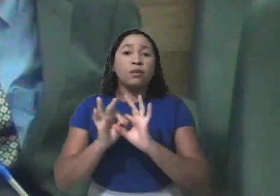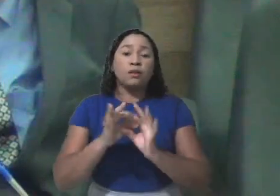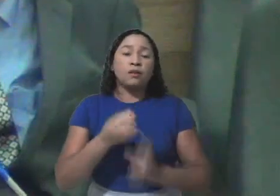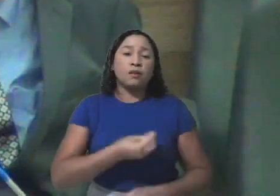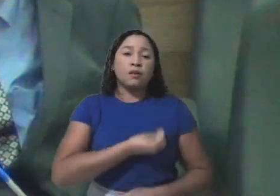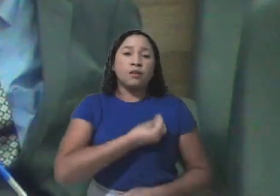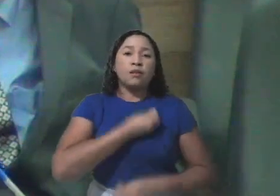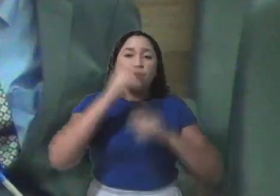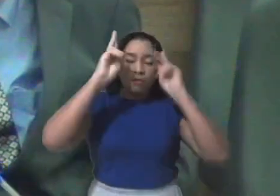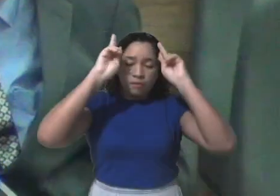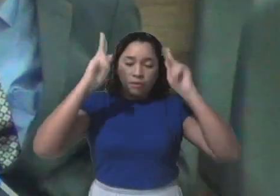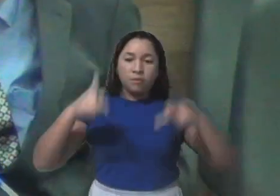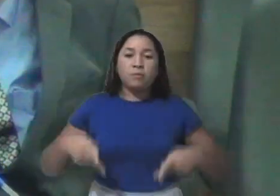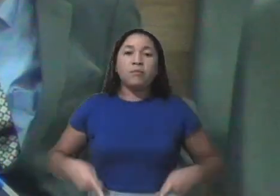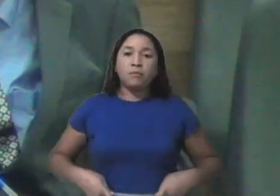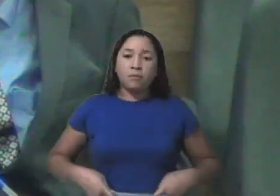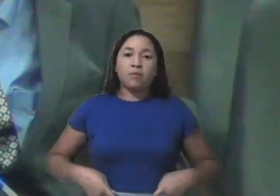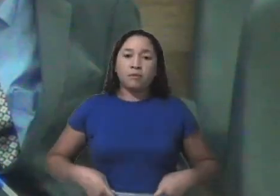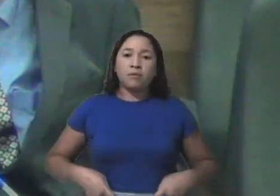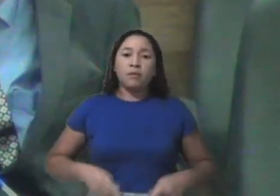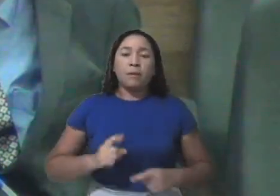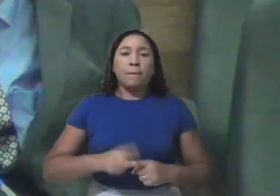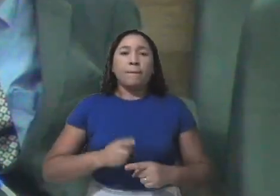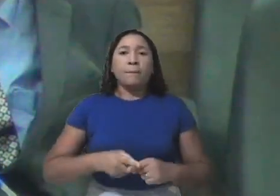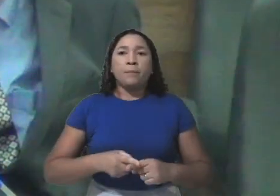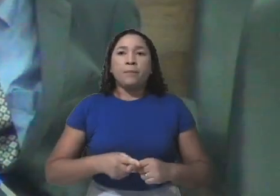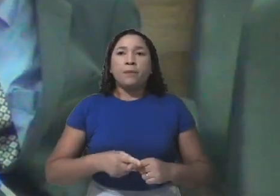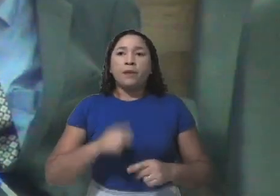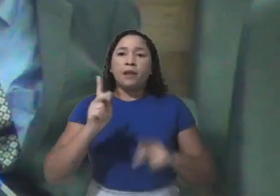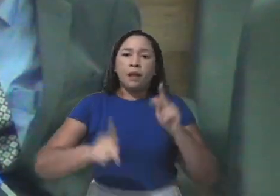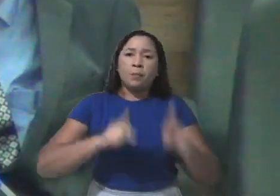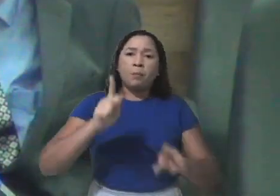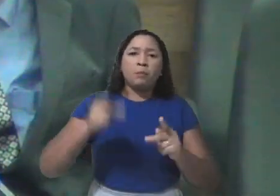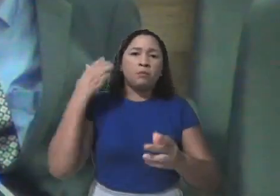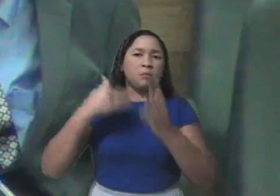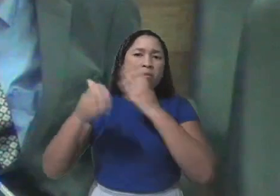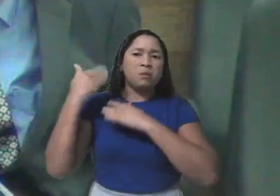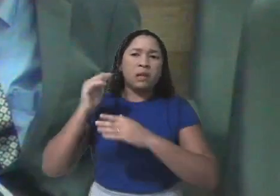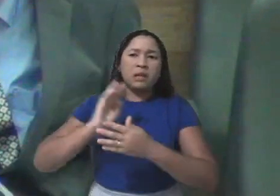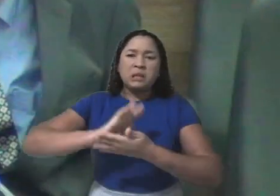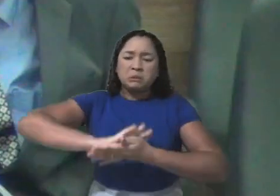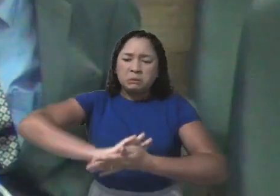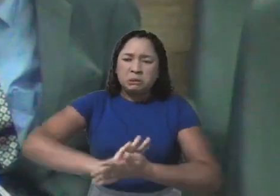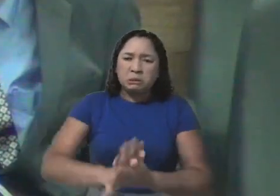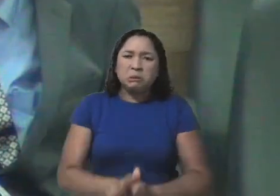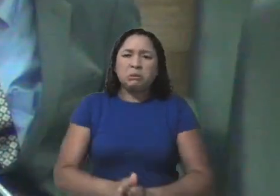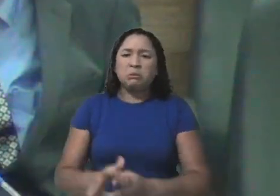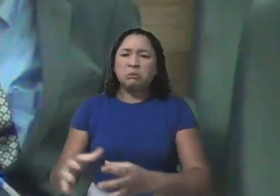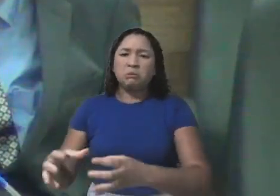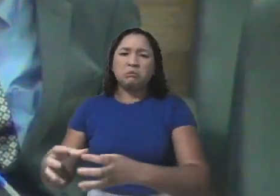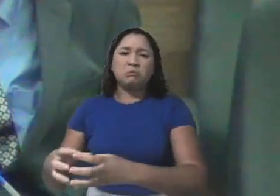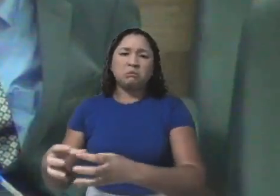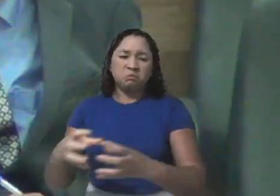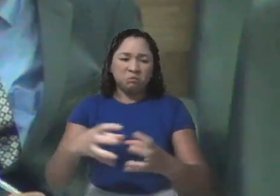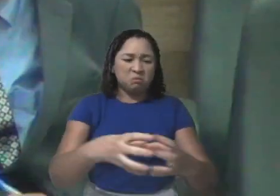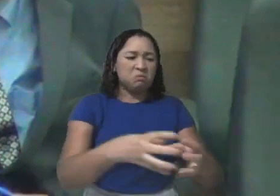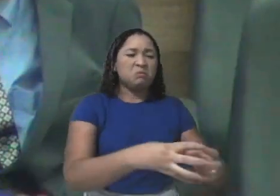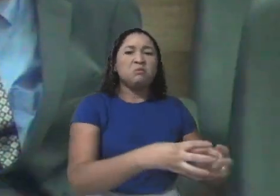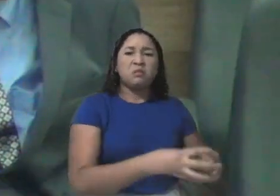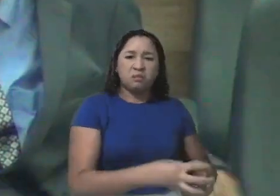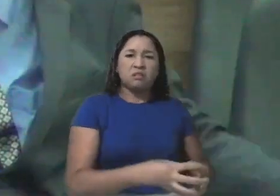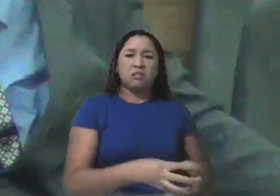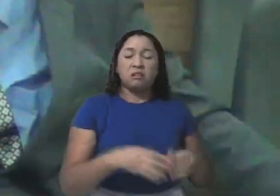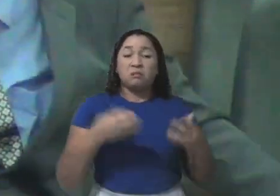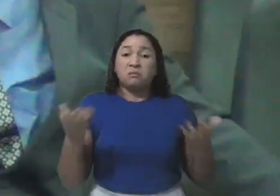gnósticos estavam destruindo a comunidade aos Efésios. Então ele escreve o Evangelho de João e as 3